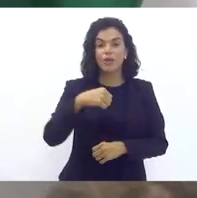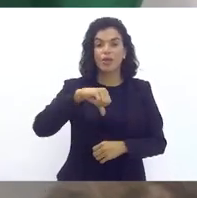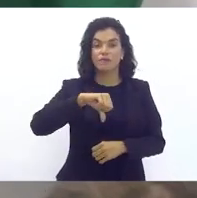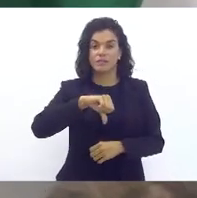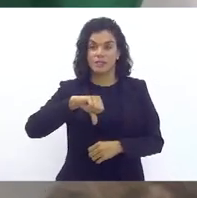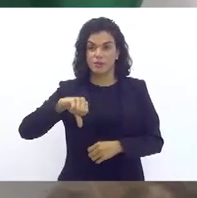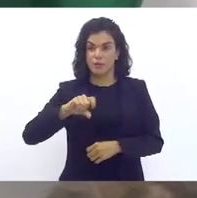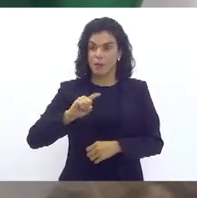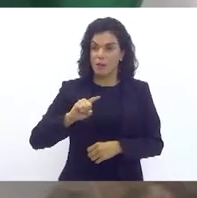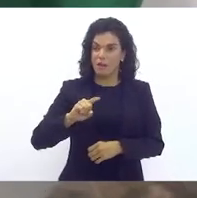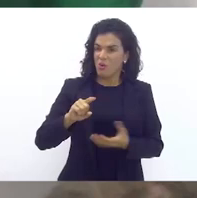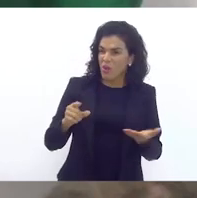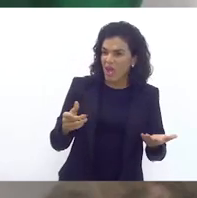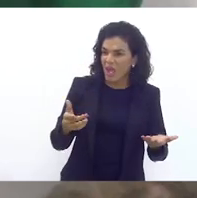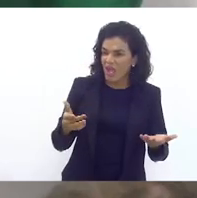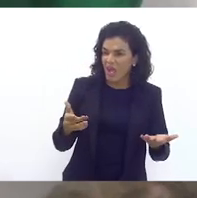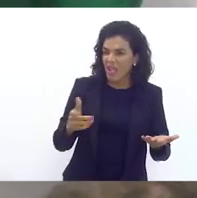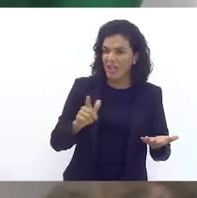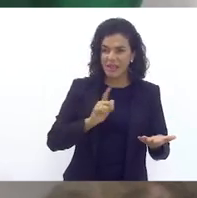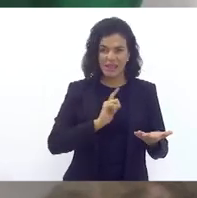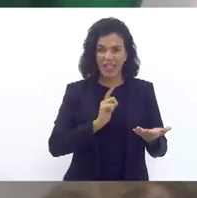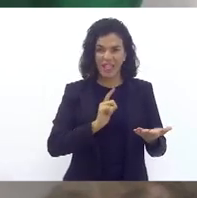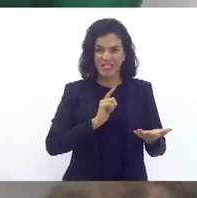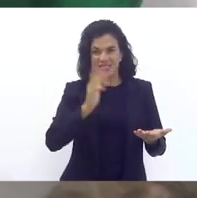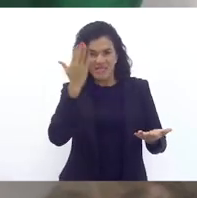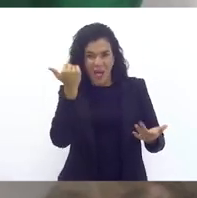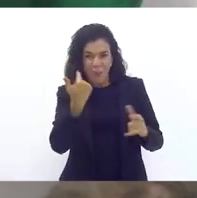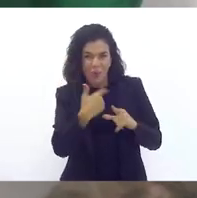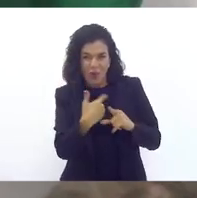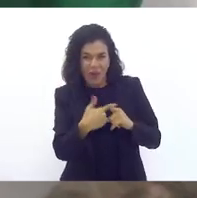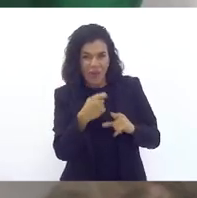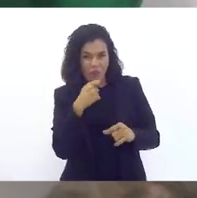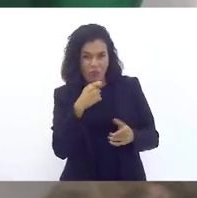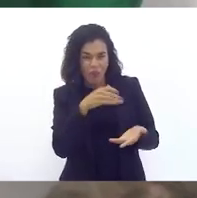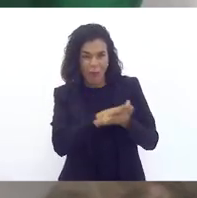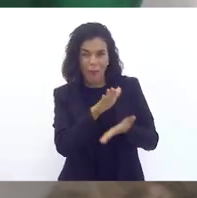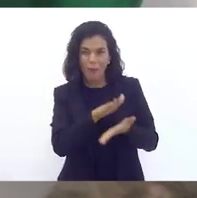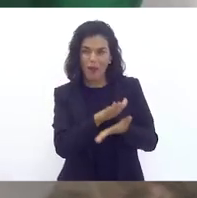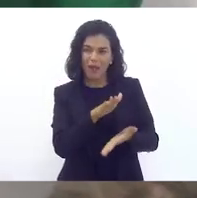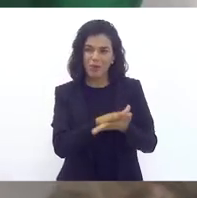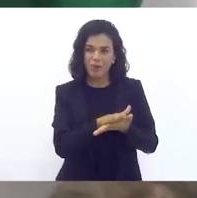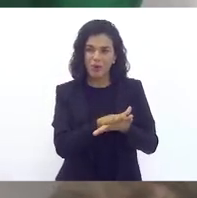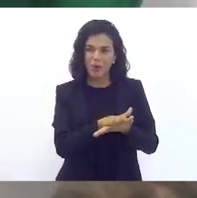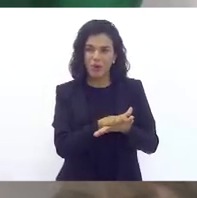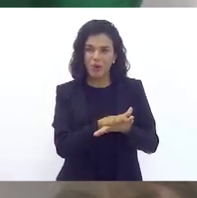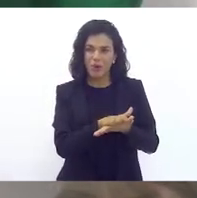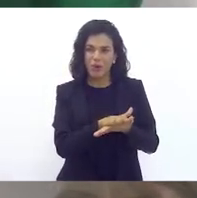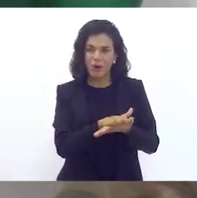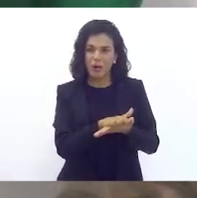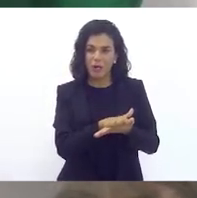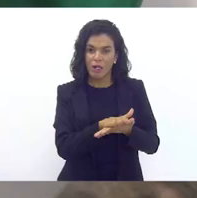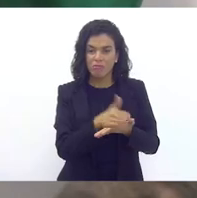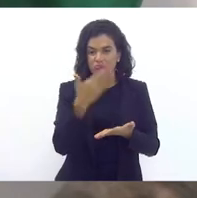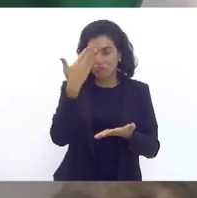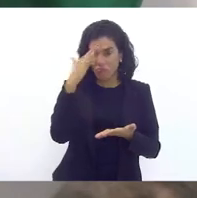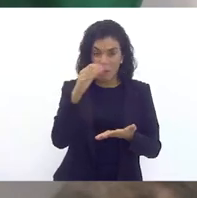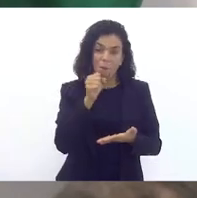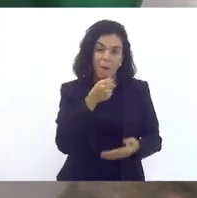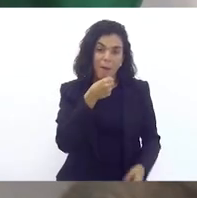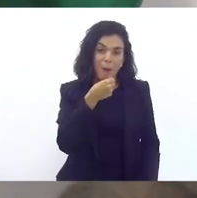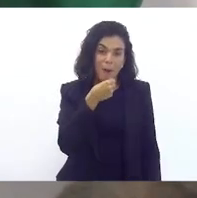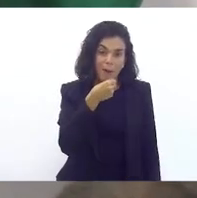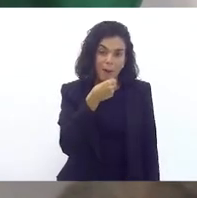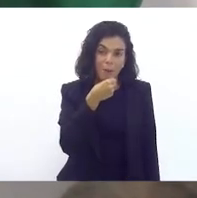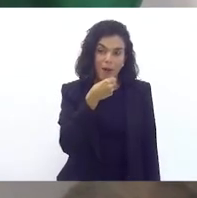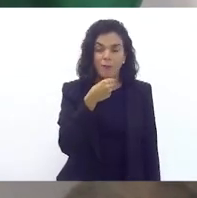né? Analisados foram. Você tem, sabe o porquê de não ter publicado? Houve alguma... Por conta da... A senhora pode falar no